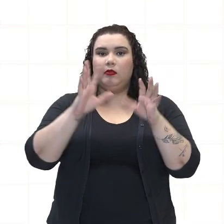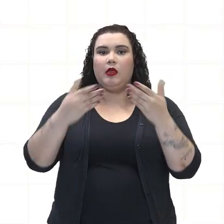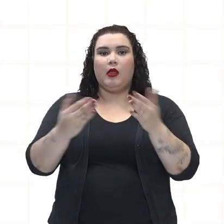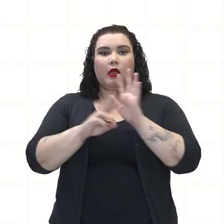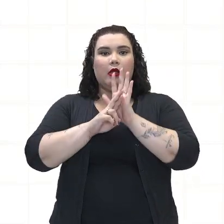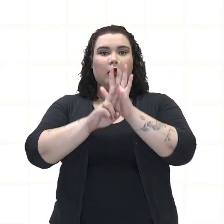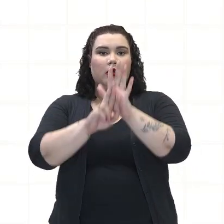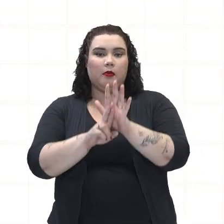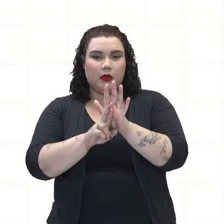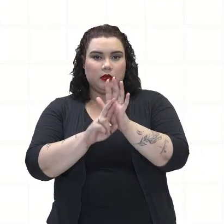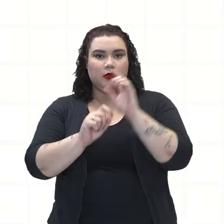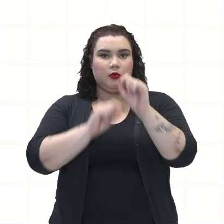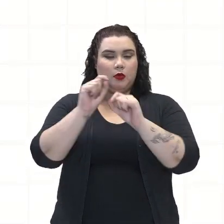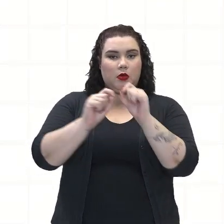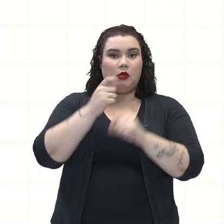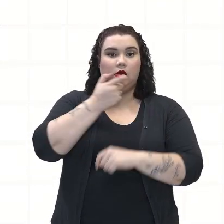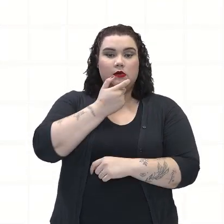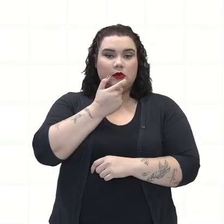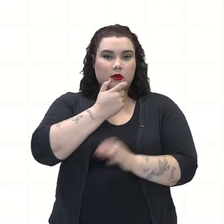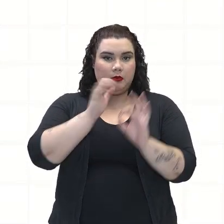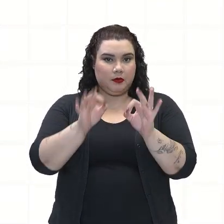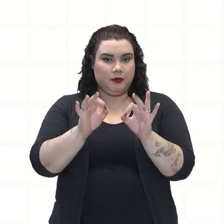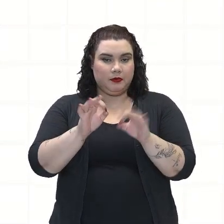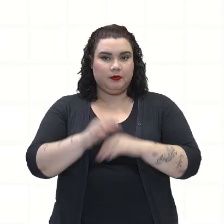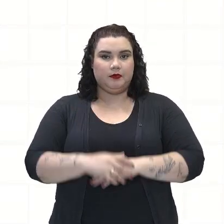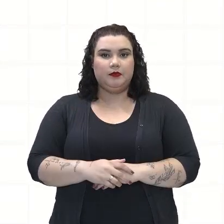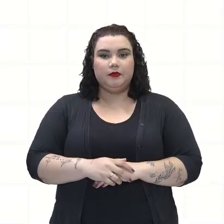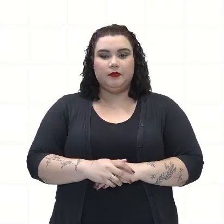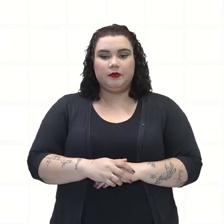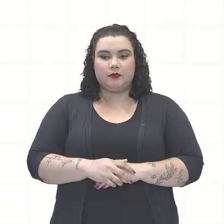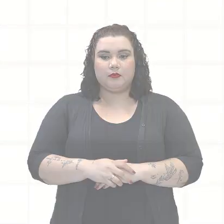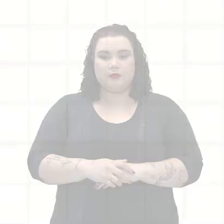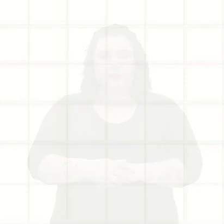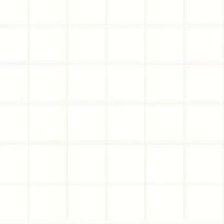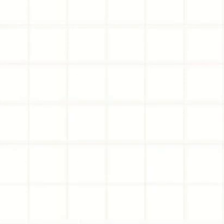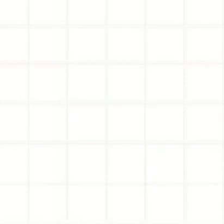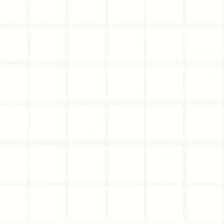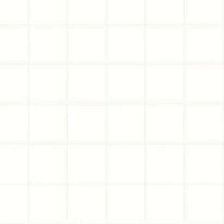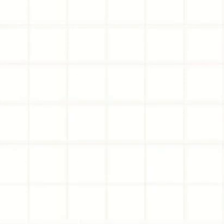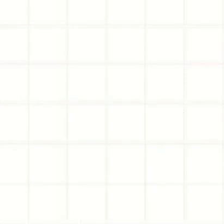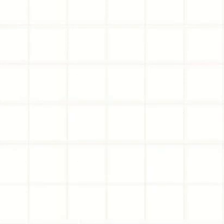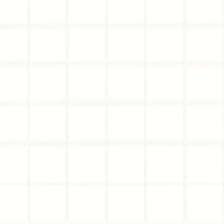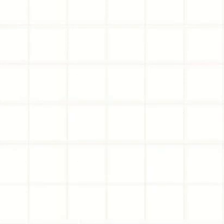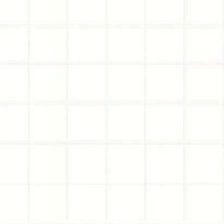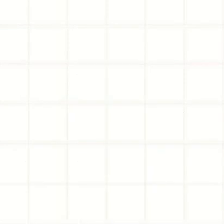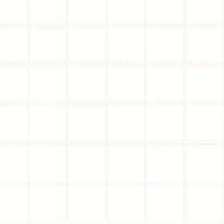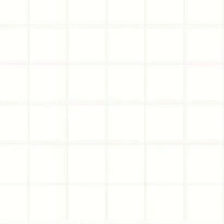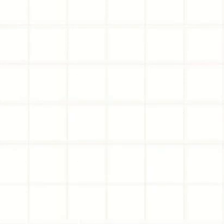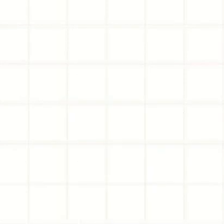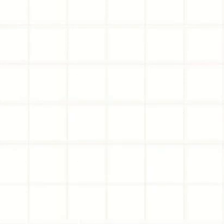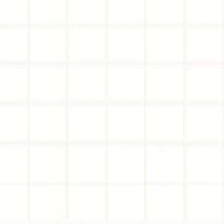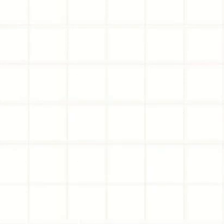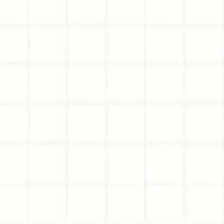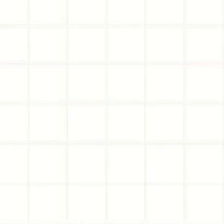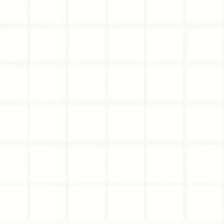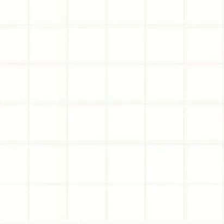um idioma, certo? Na coloração verde, a gente tem aqui, olha, as áreas que falam espanhol, que envolve